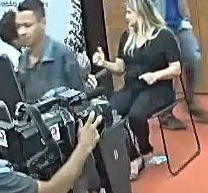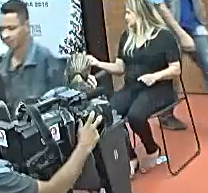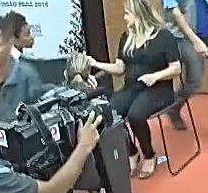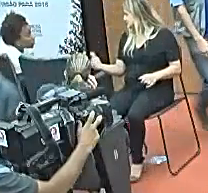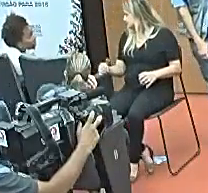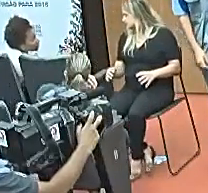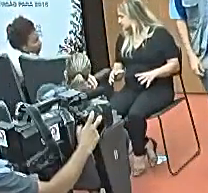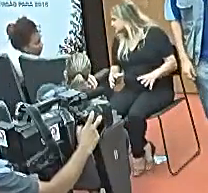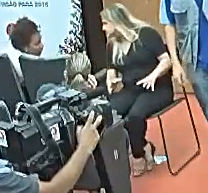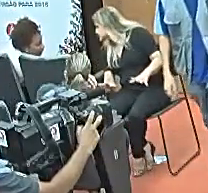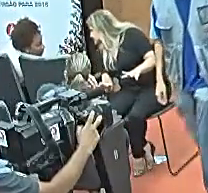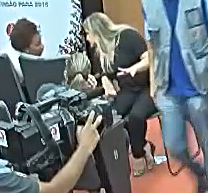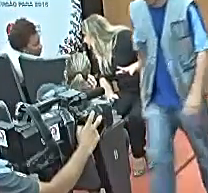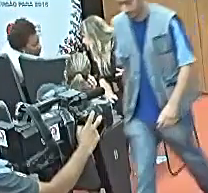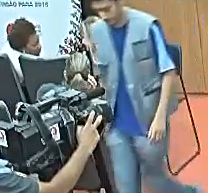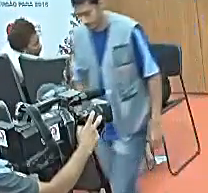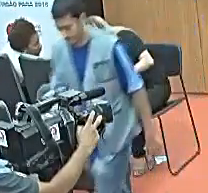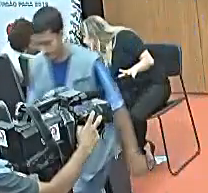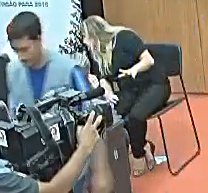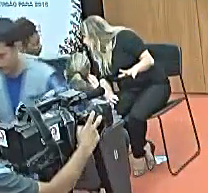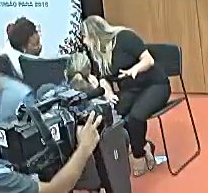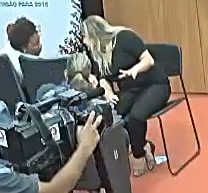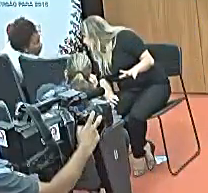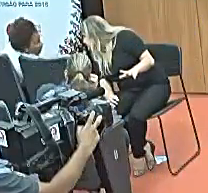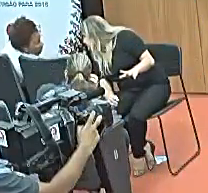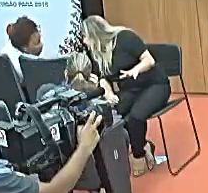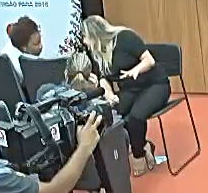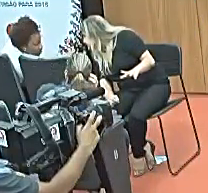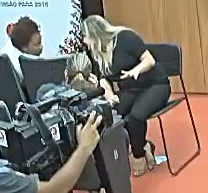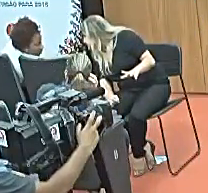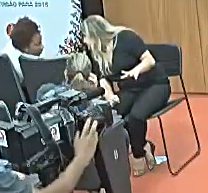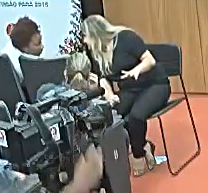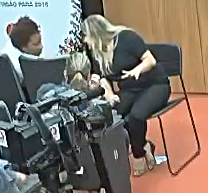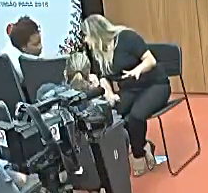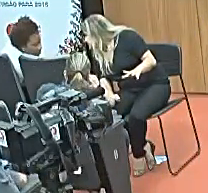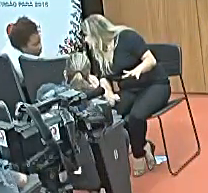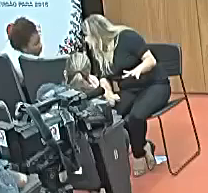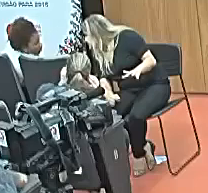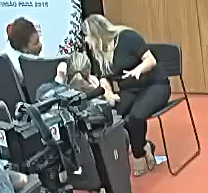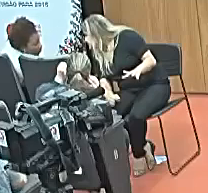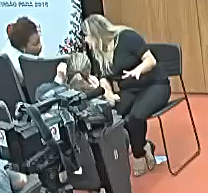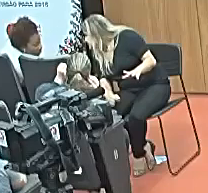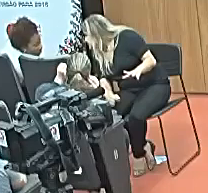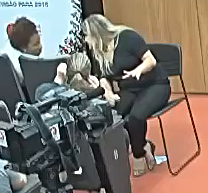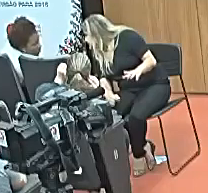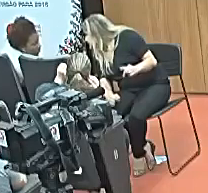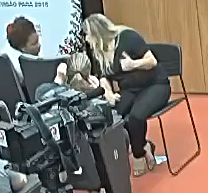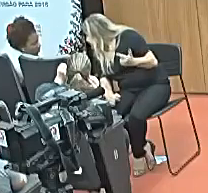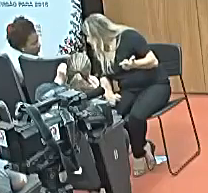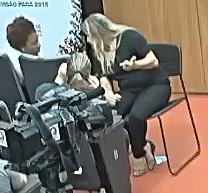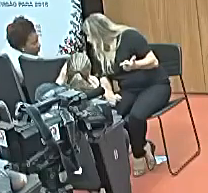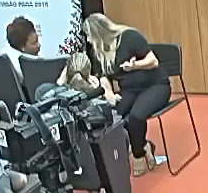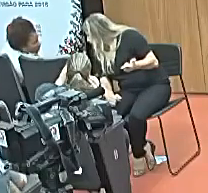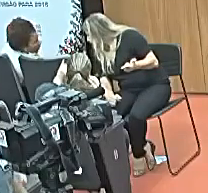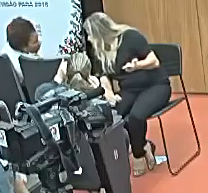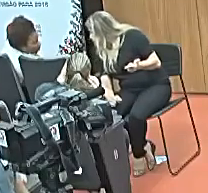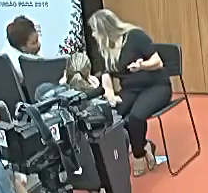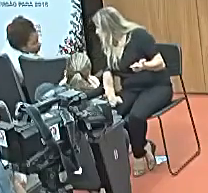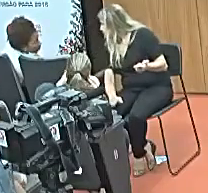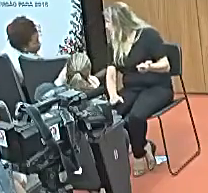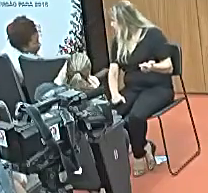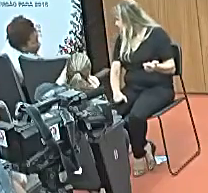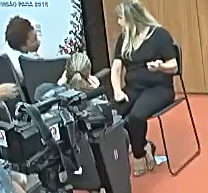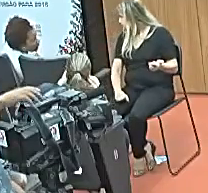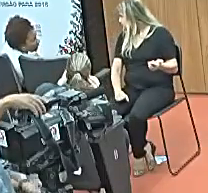nossos trabalhos aqui recebendo as propostas dos grupos eu convido aqui o primeiro